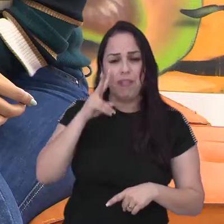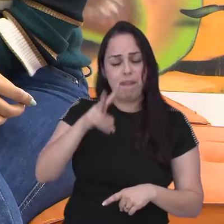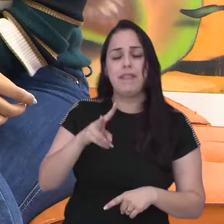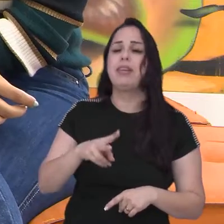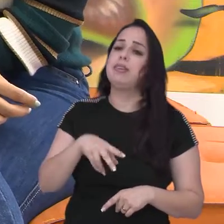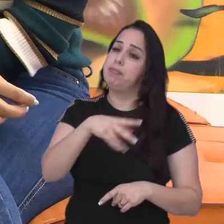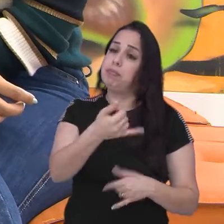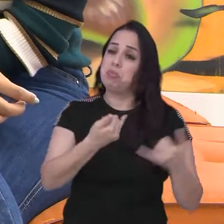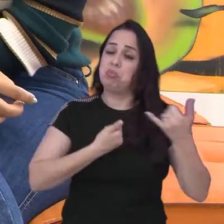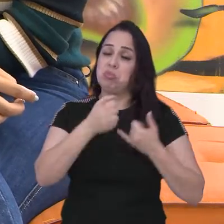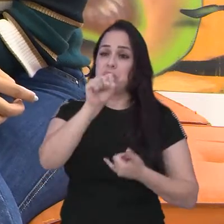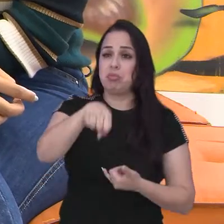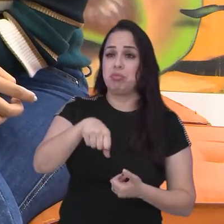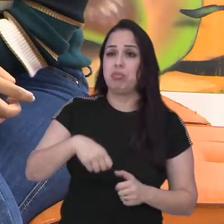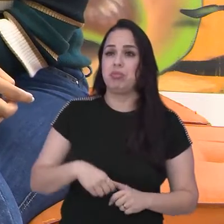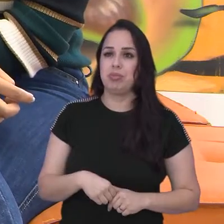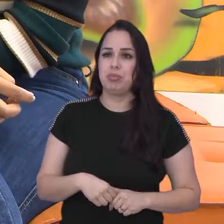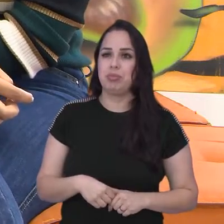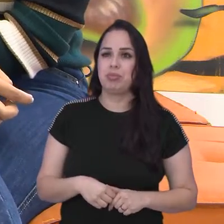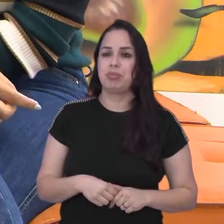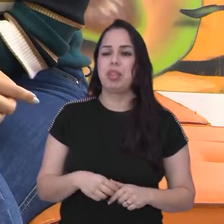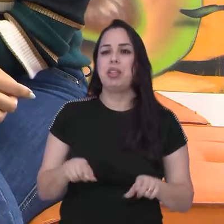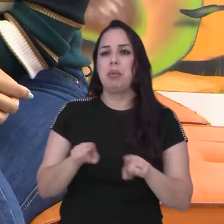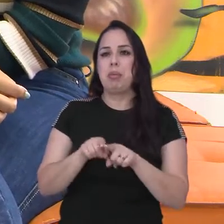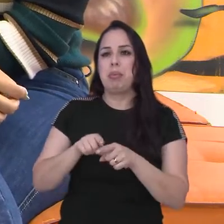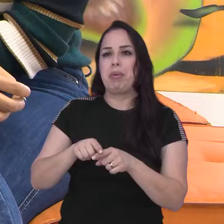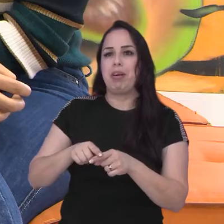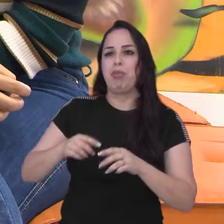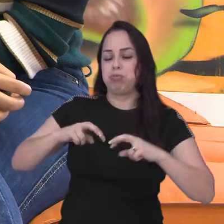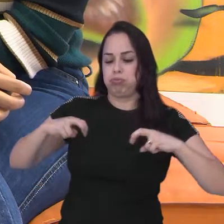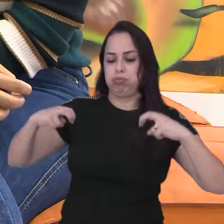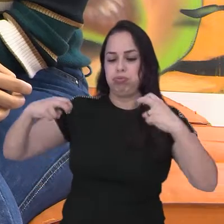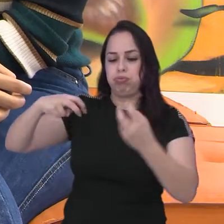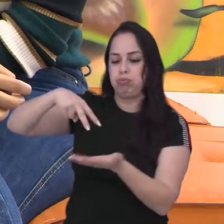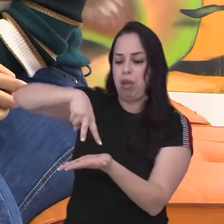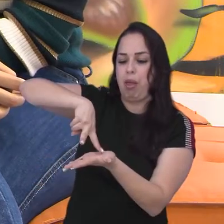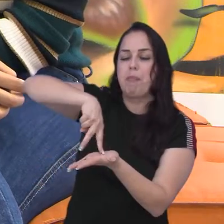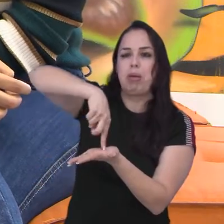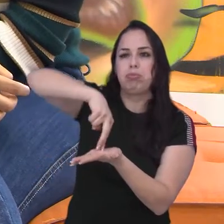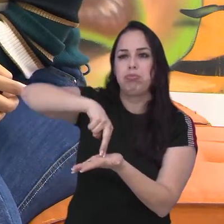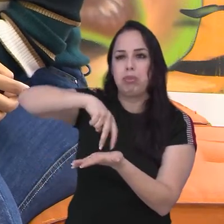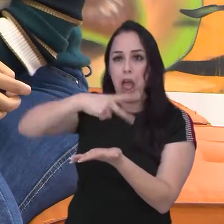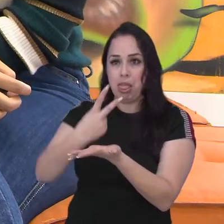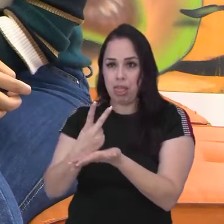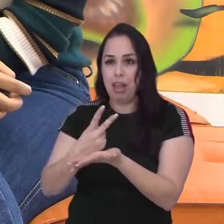uma batalha de MC, né? Ou uma roda de breaking.